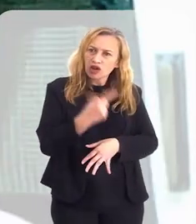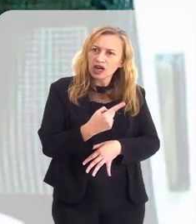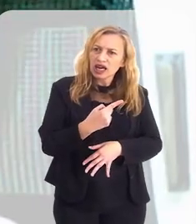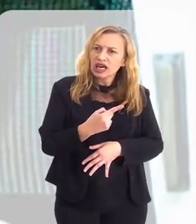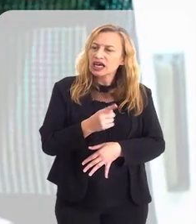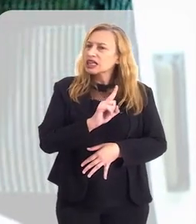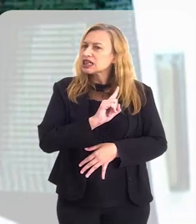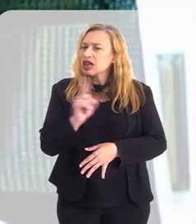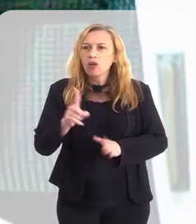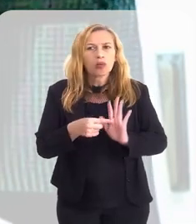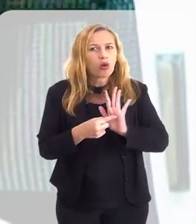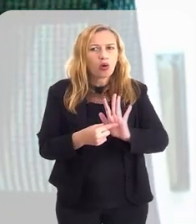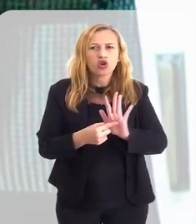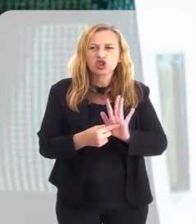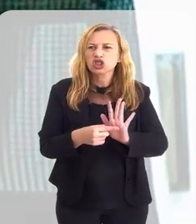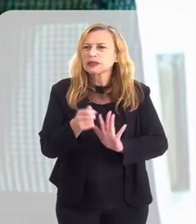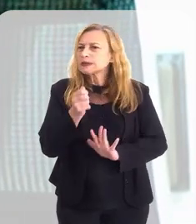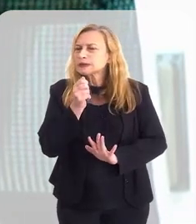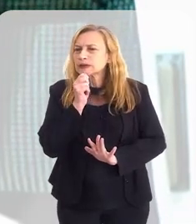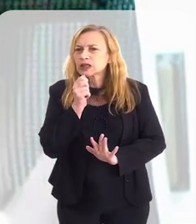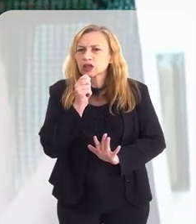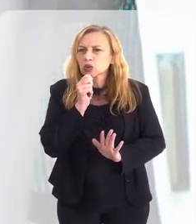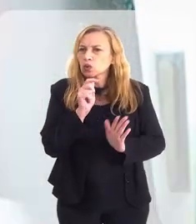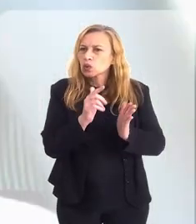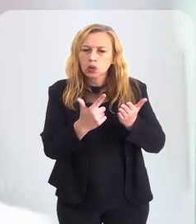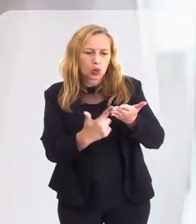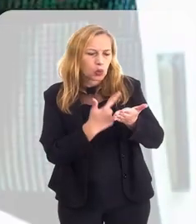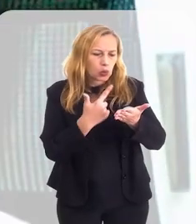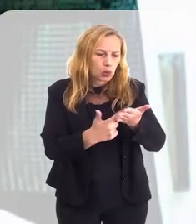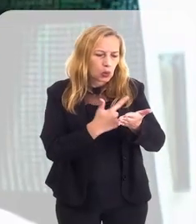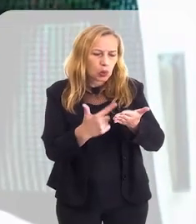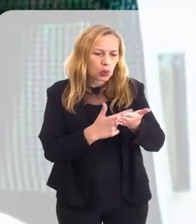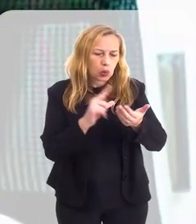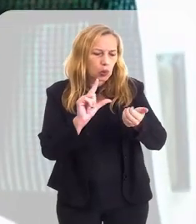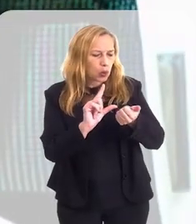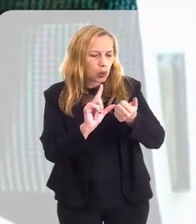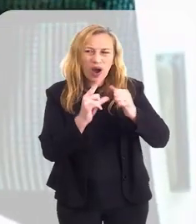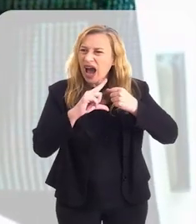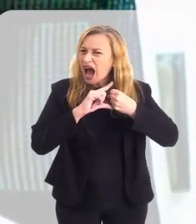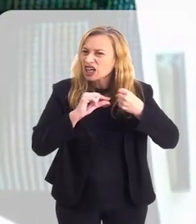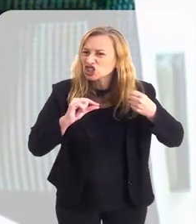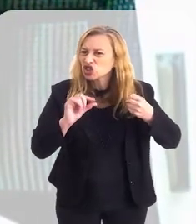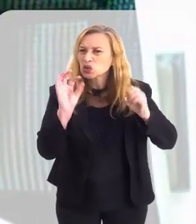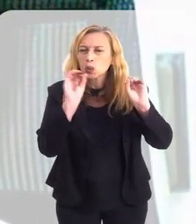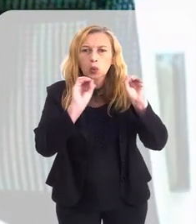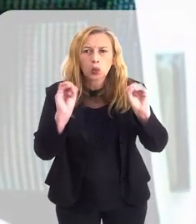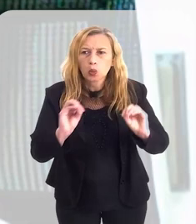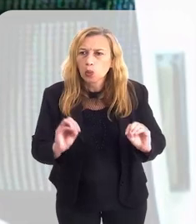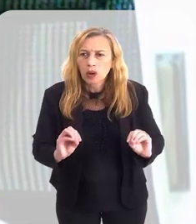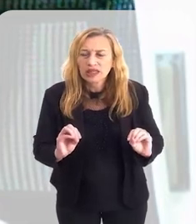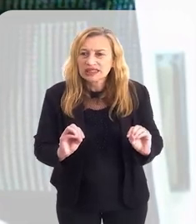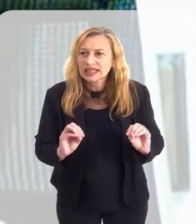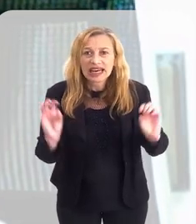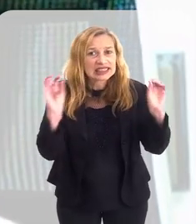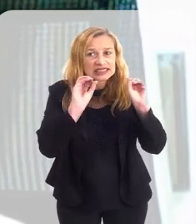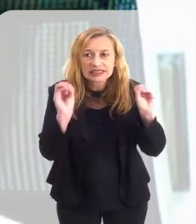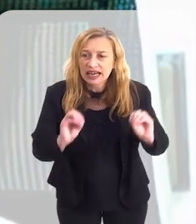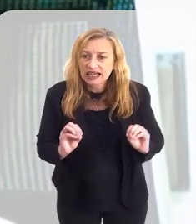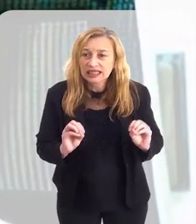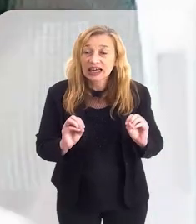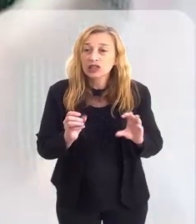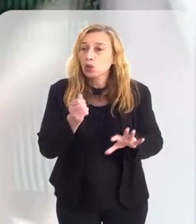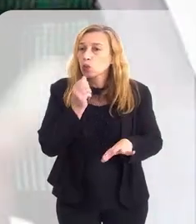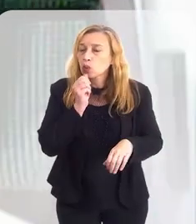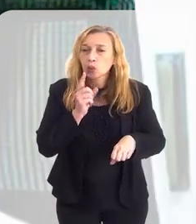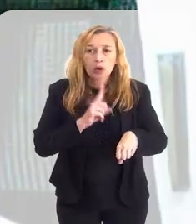lá conferir. Não aparece em nenhuma das páginas, em nenhum momento, nenhum artigo, nem parágrafo, nem caput, em